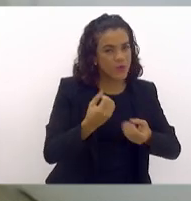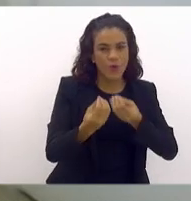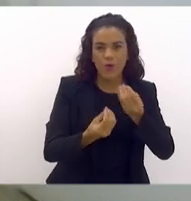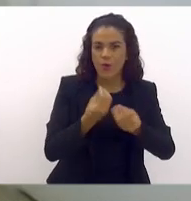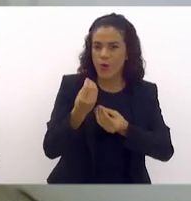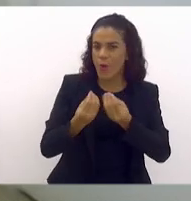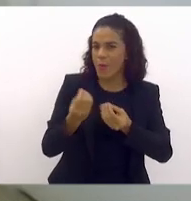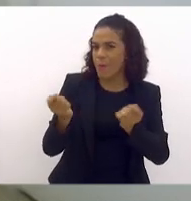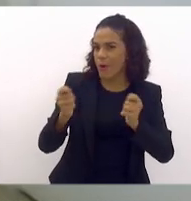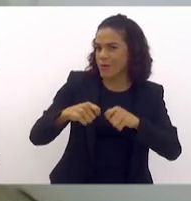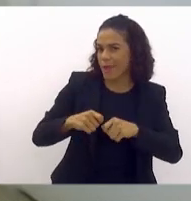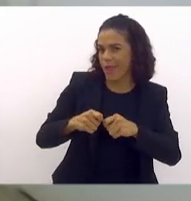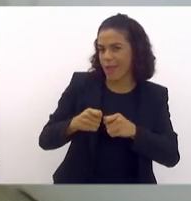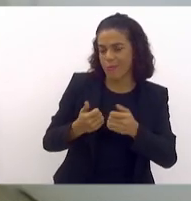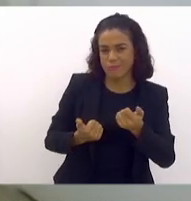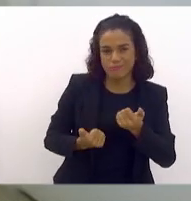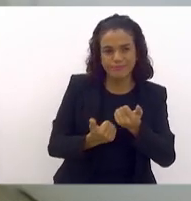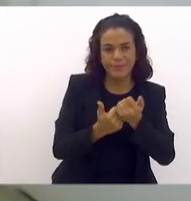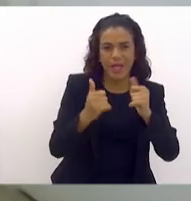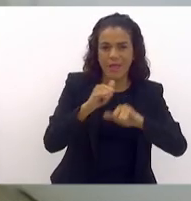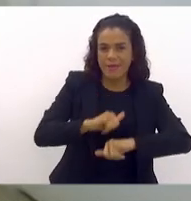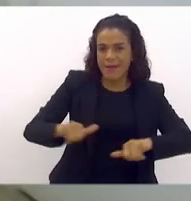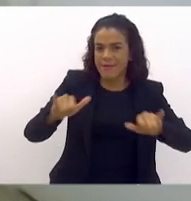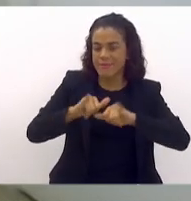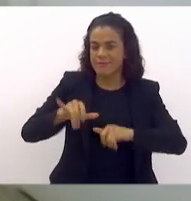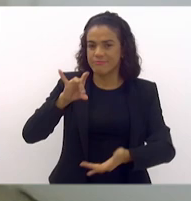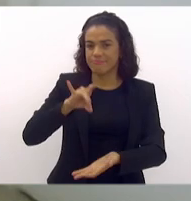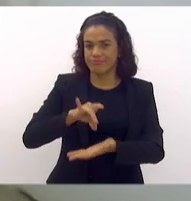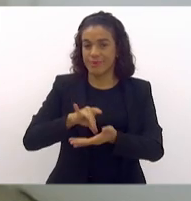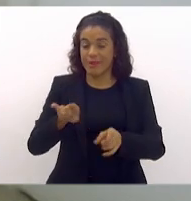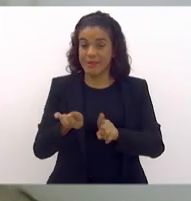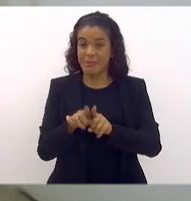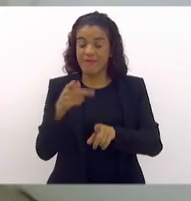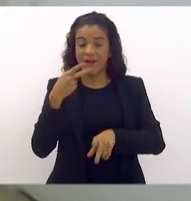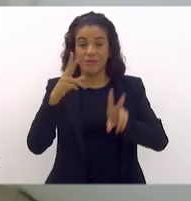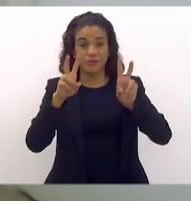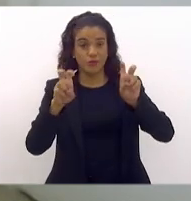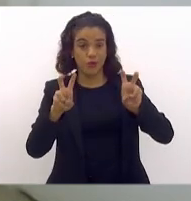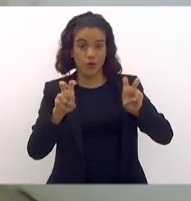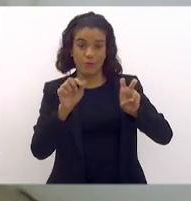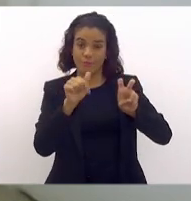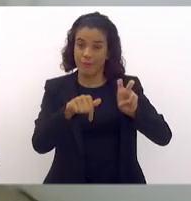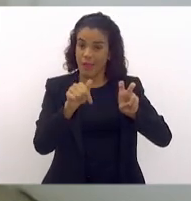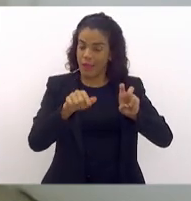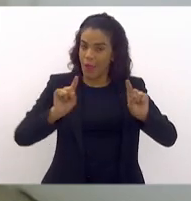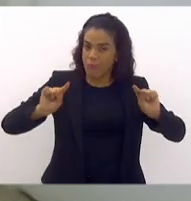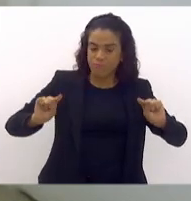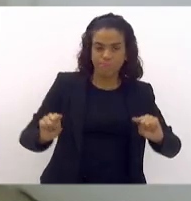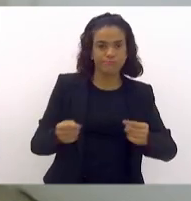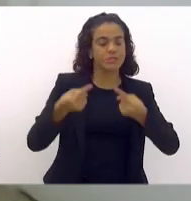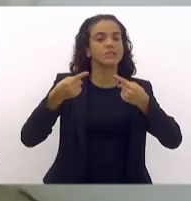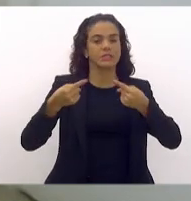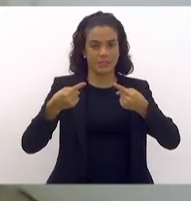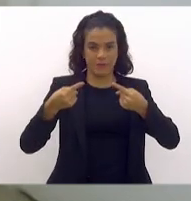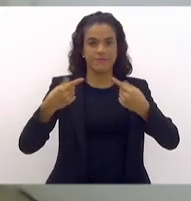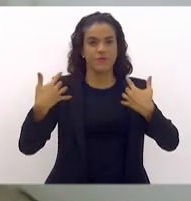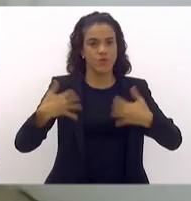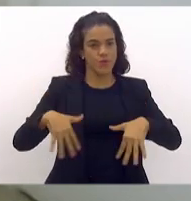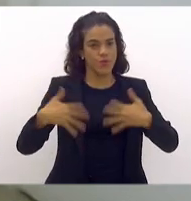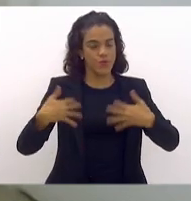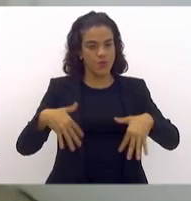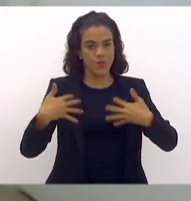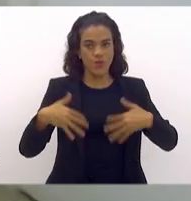se desdobrar em ações concretas para tratar desse tema, como eu disse, que é um desafio muito